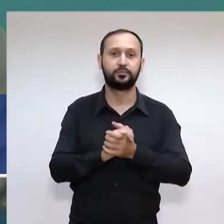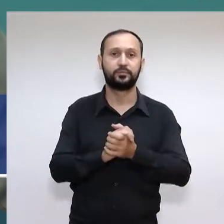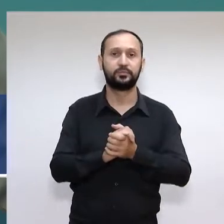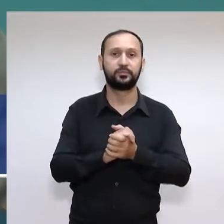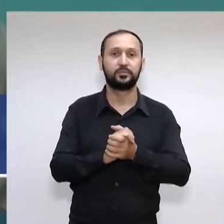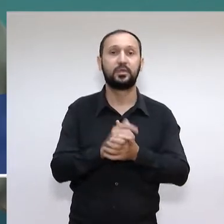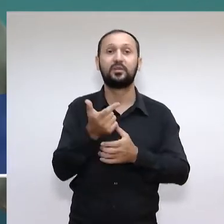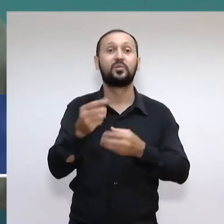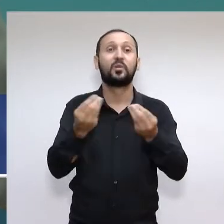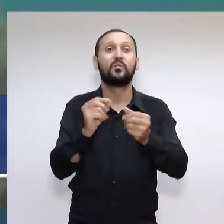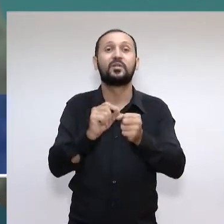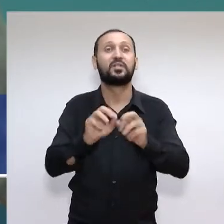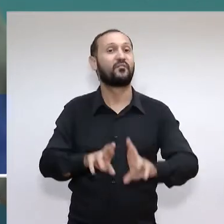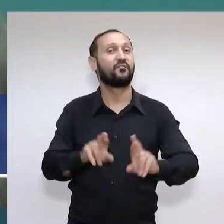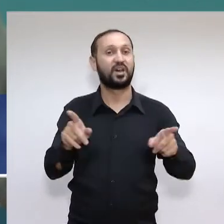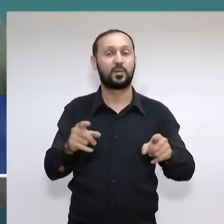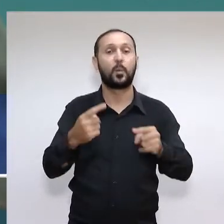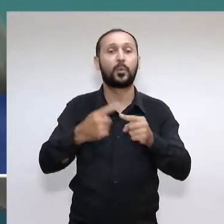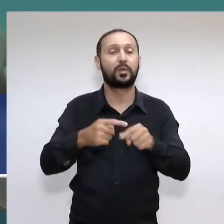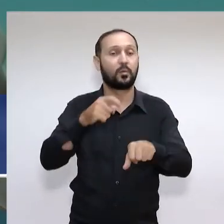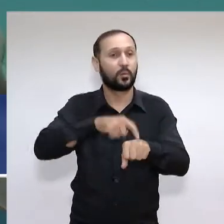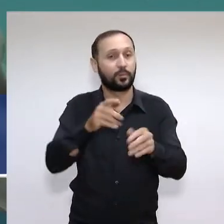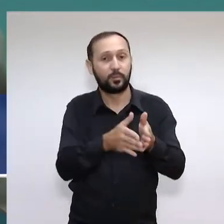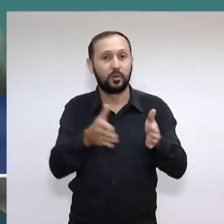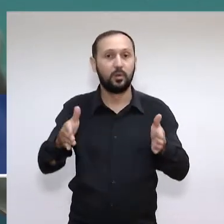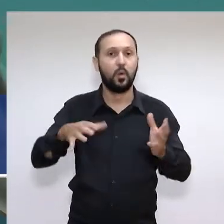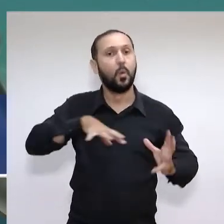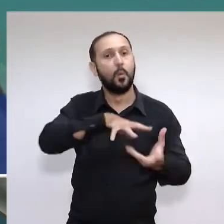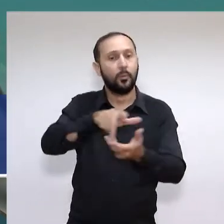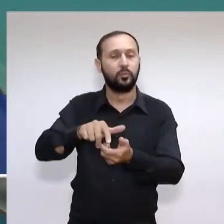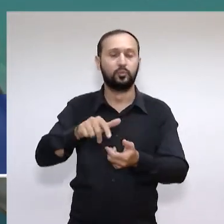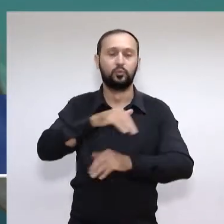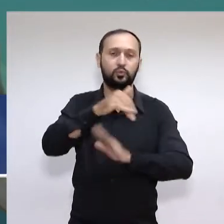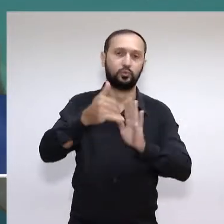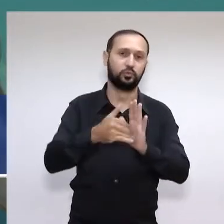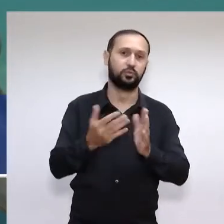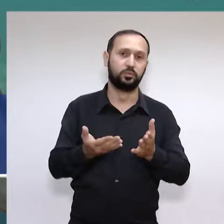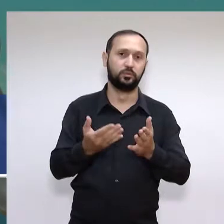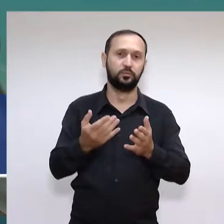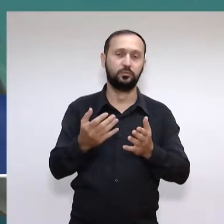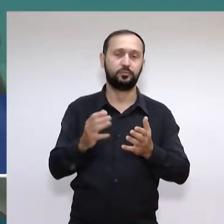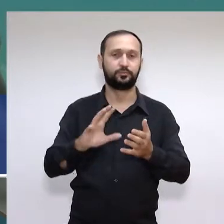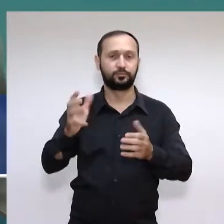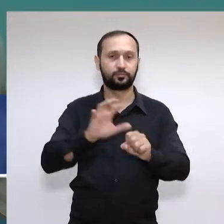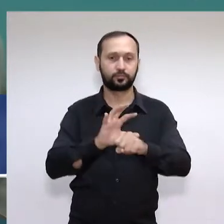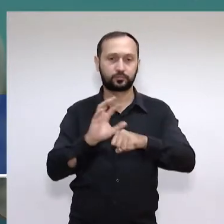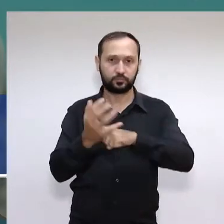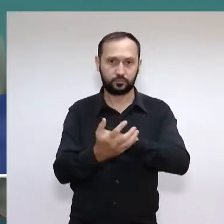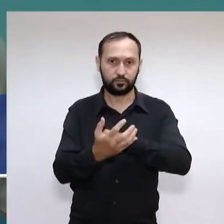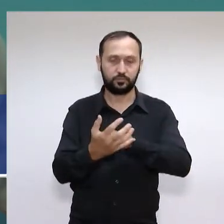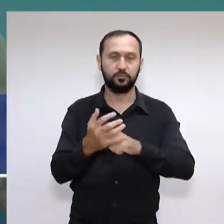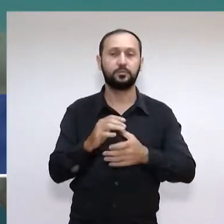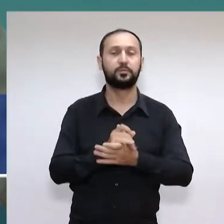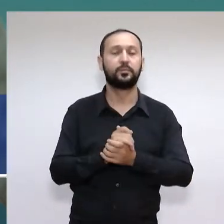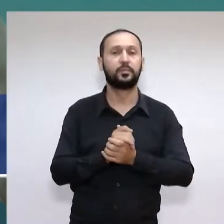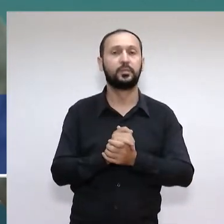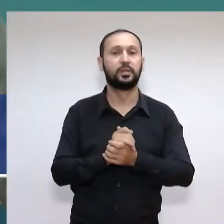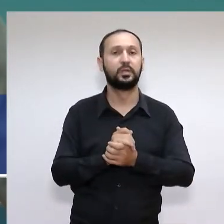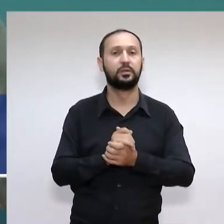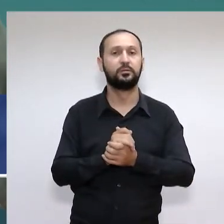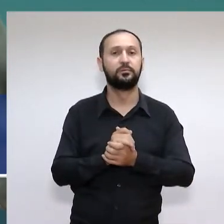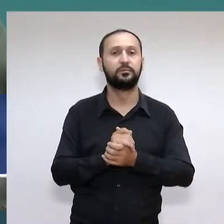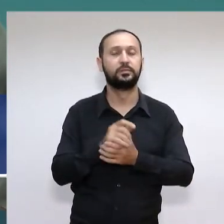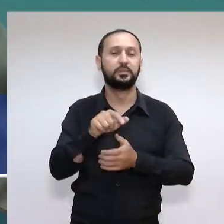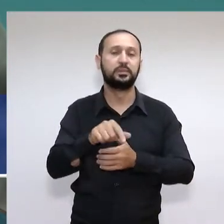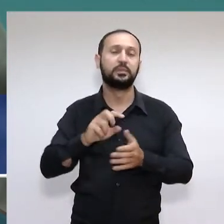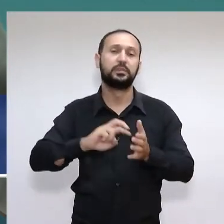esse acompanhamento. E não tem como você fugir disso, porque é o momento mundial que se vive por causa do coronavírus, o